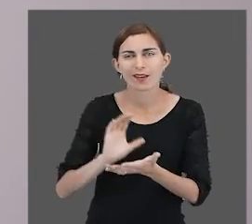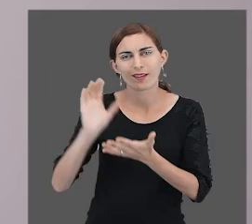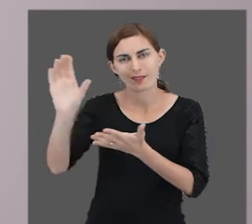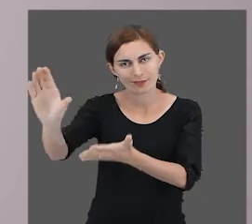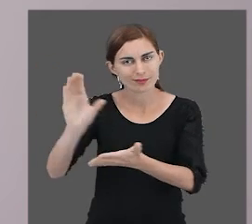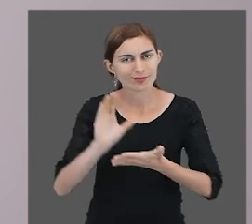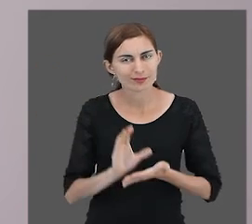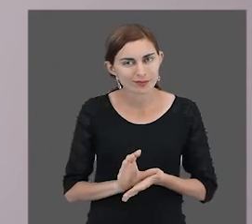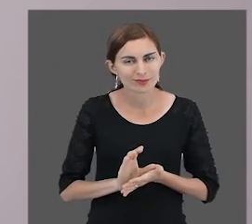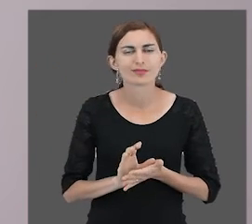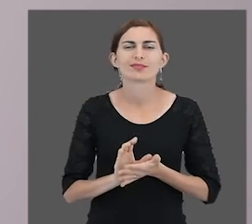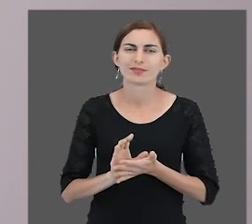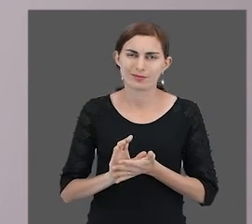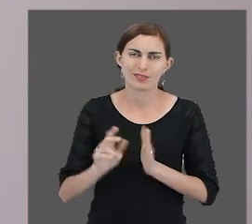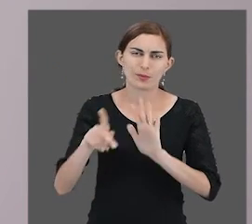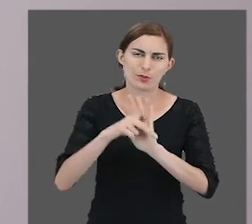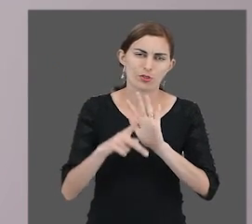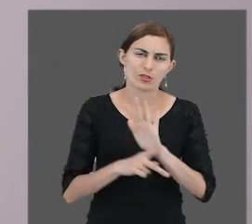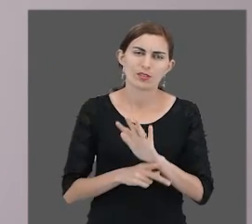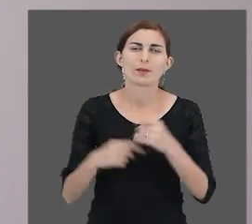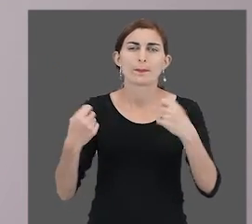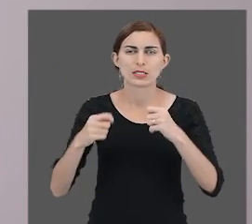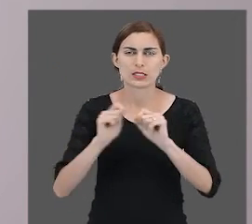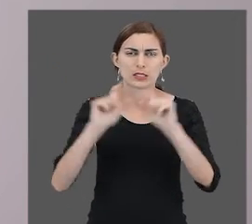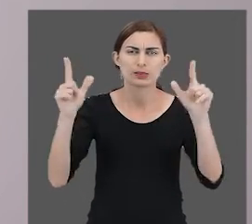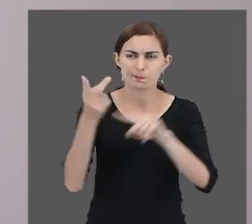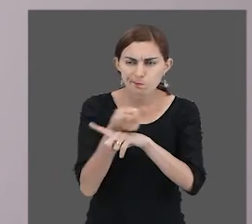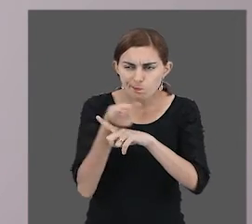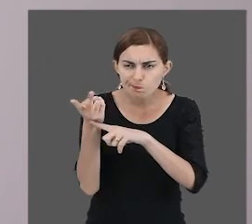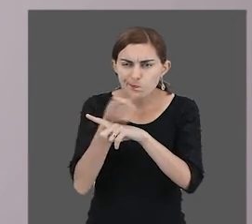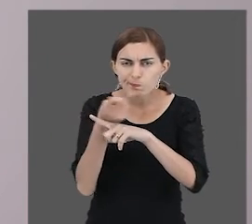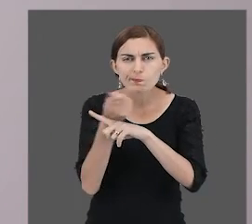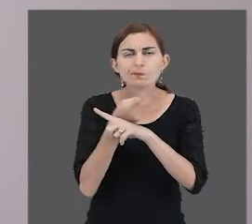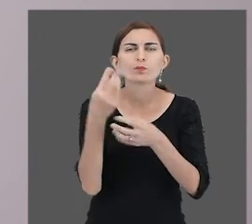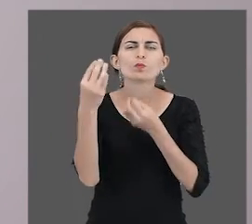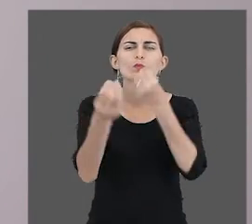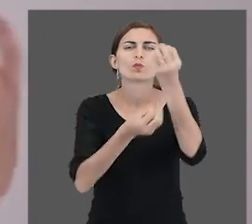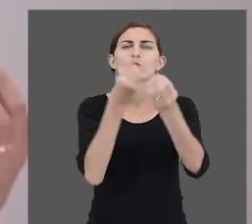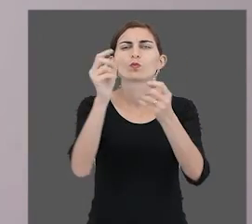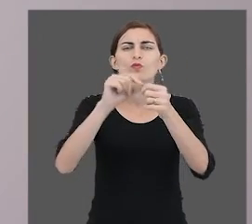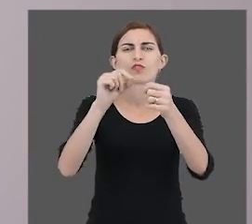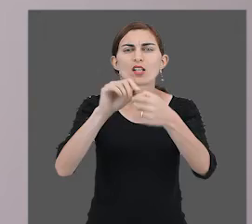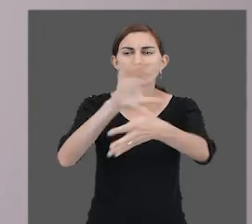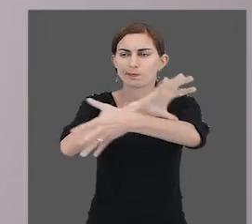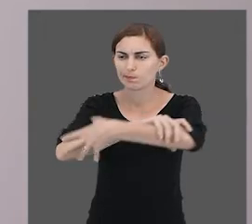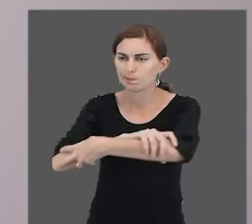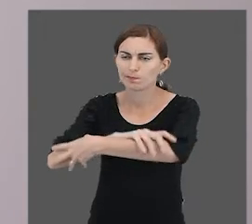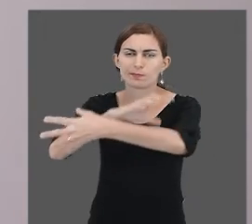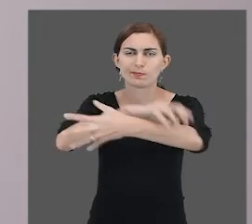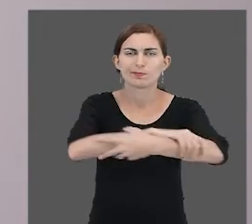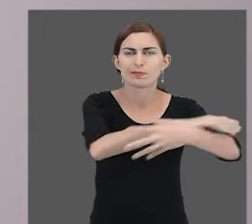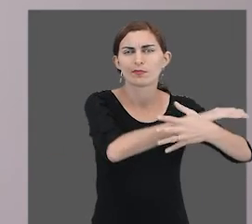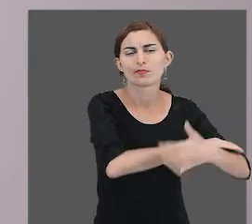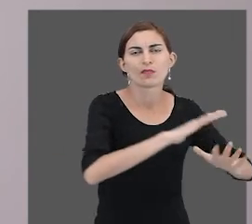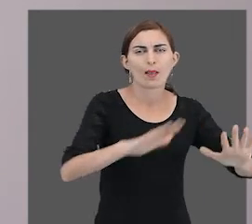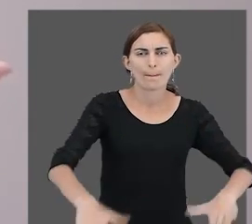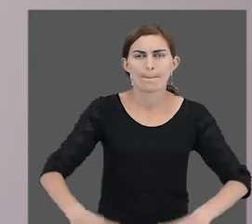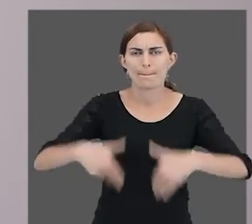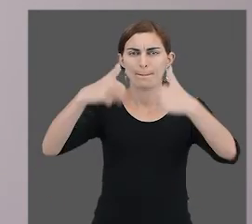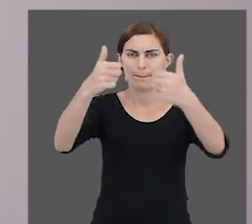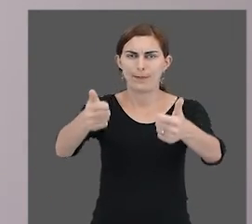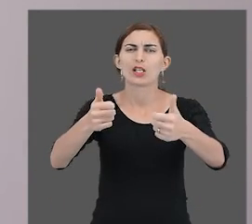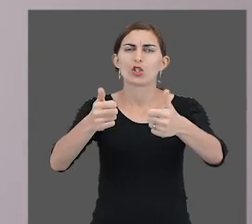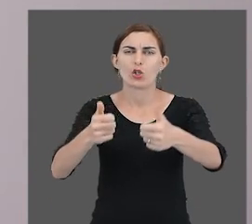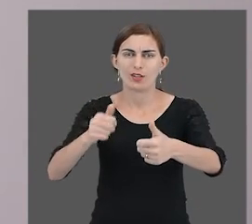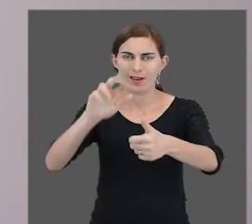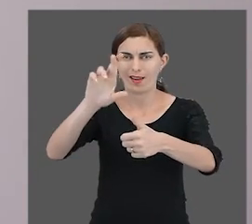inserido como um público-alvo daquele programa, ele tem que estar sempre atrás de parcerias, de melhorar, de otimizar o